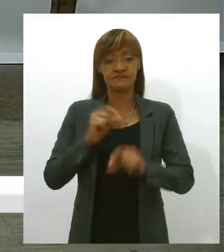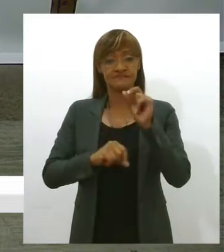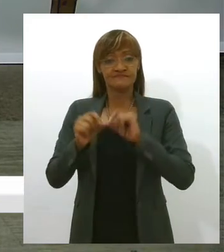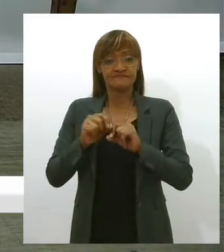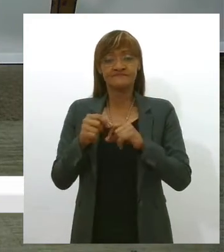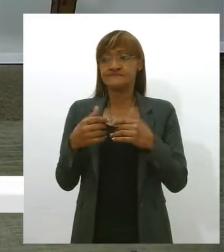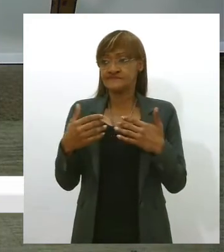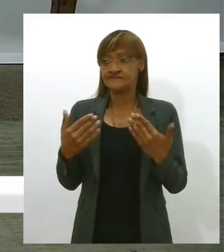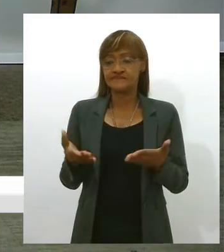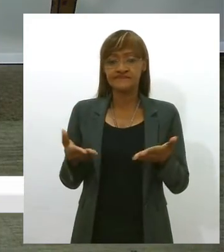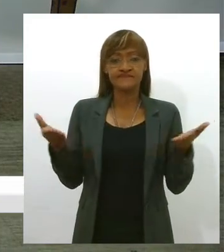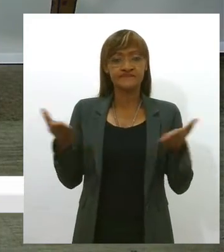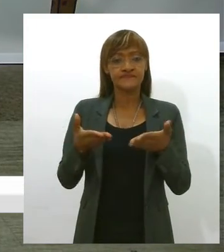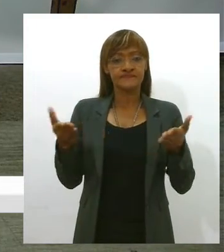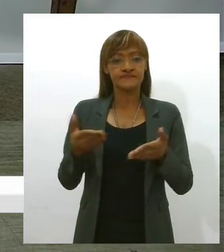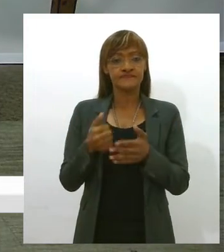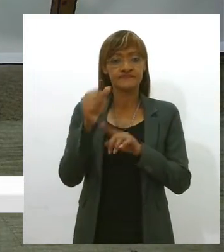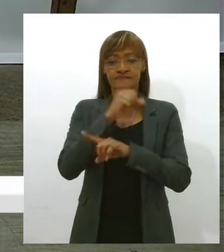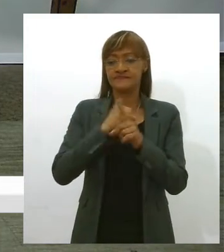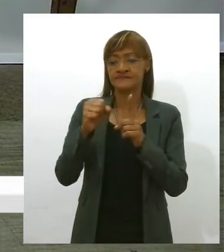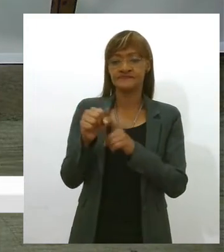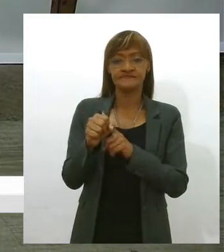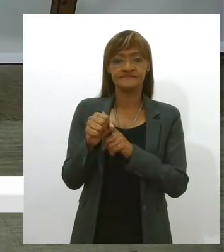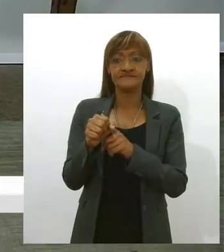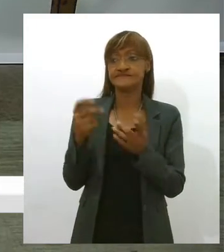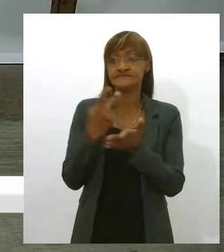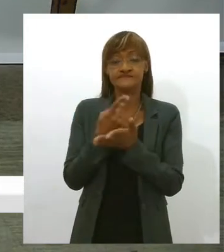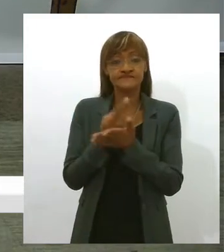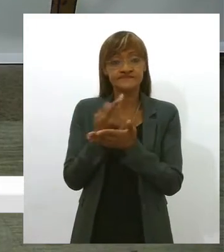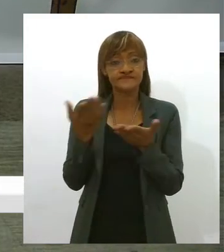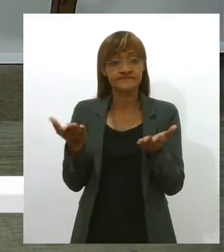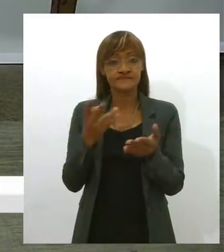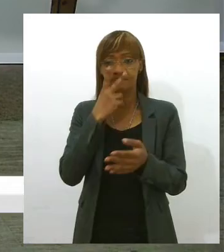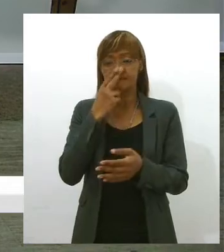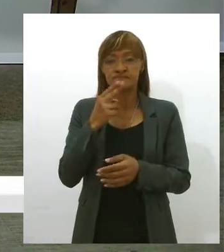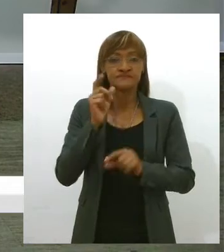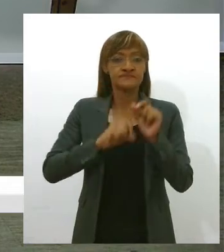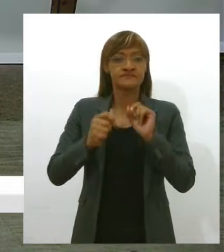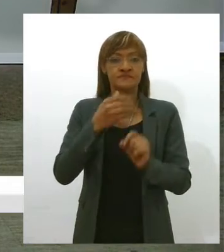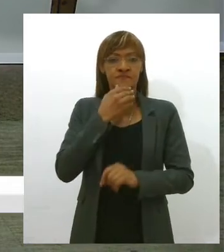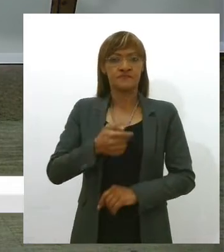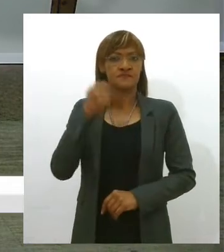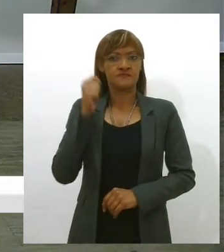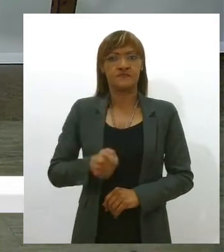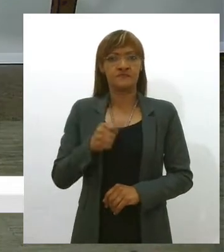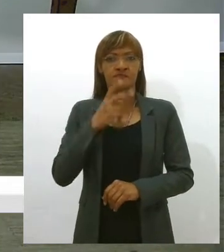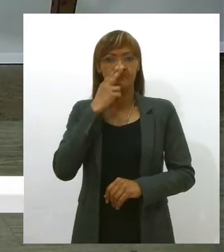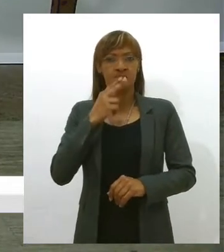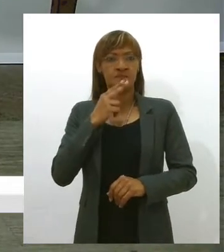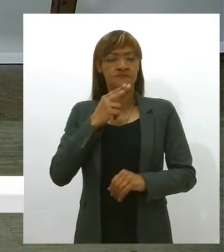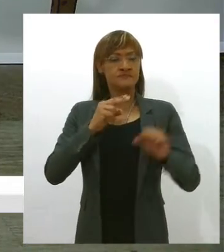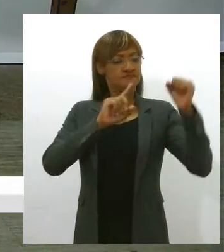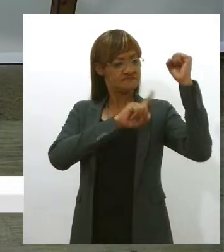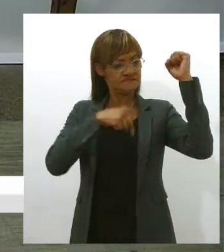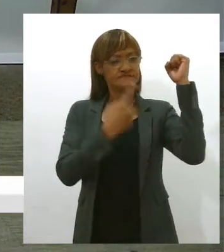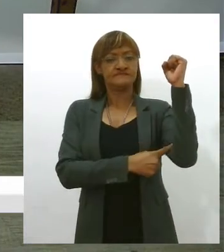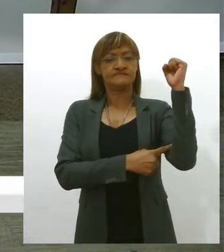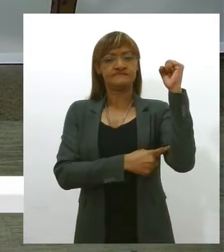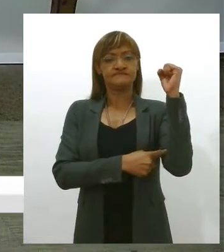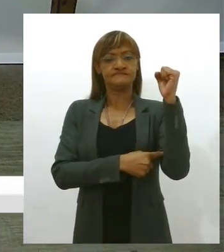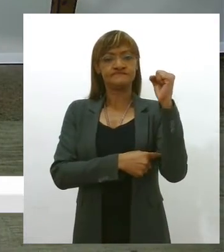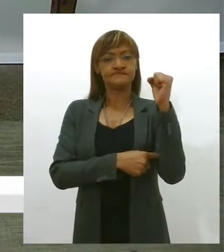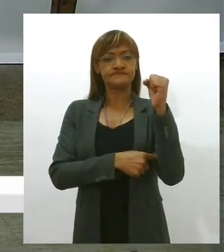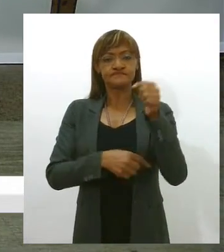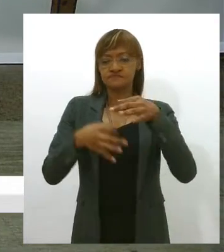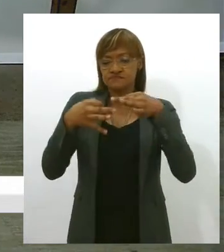ele vem de uma forma equivocada, como se o macho alfa fosse aquele forte, né? Que é duro e etc. E, na